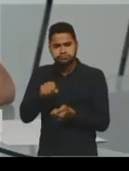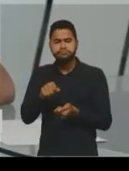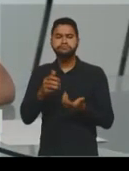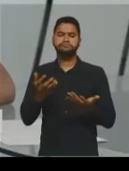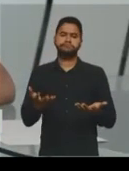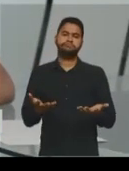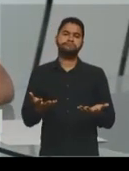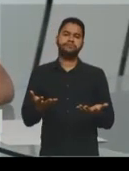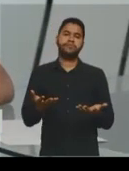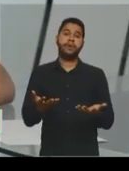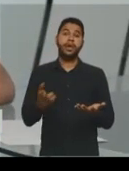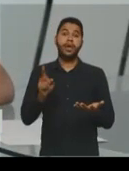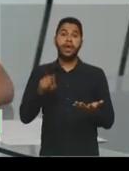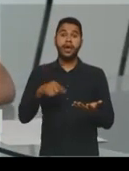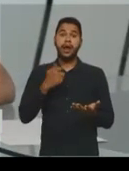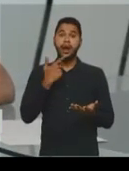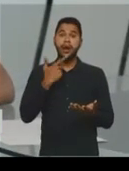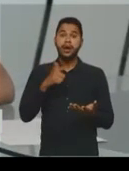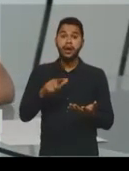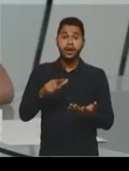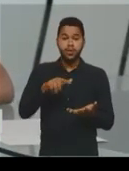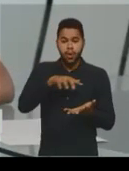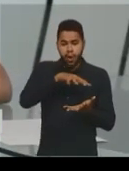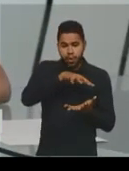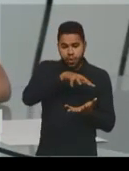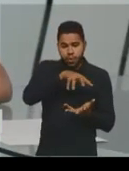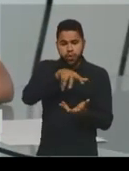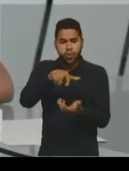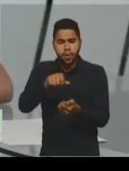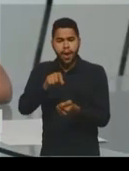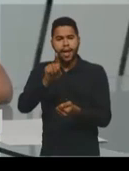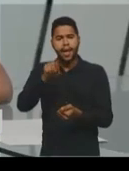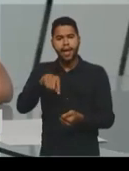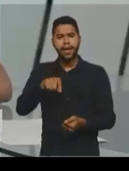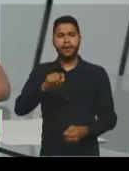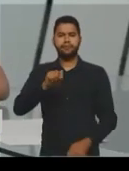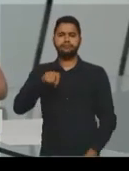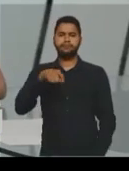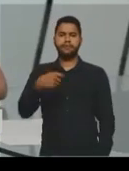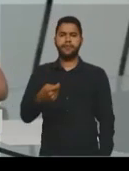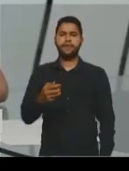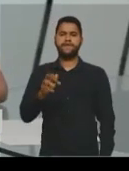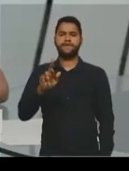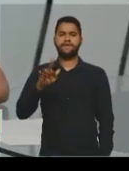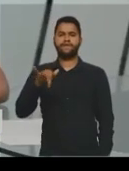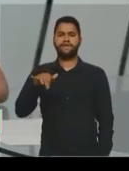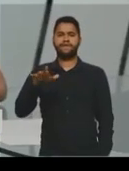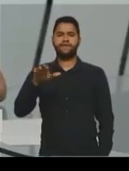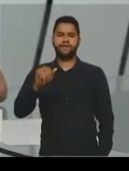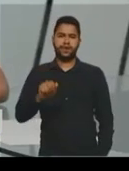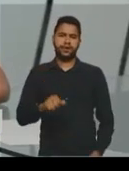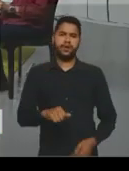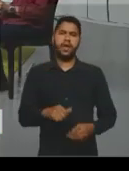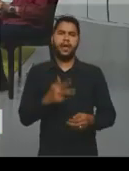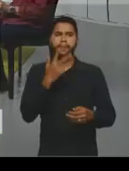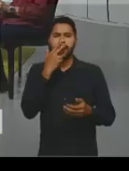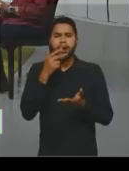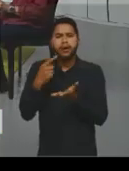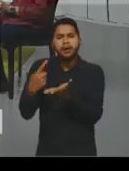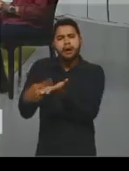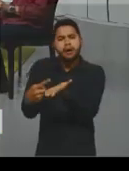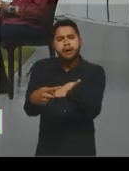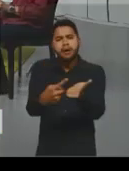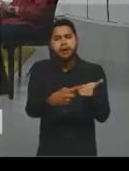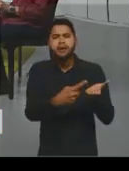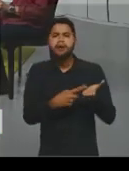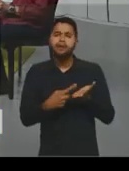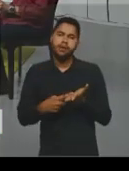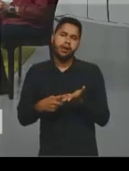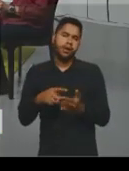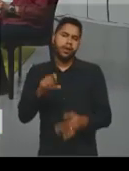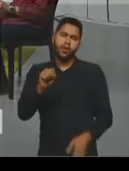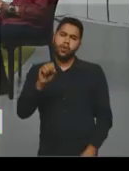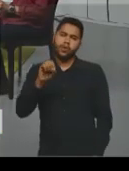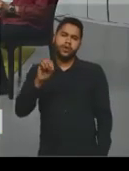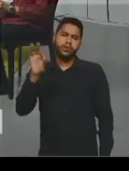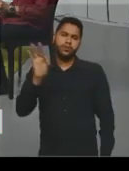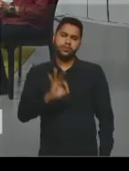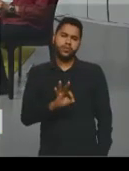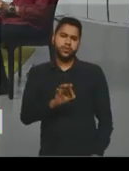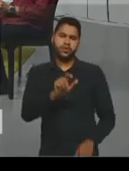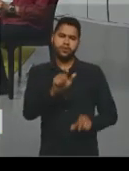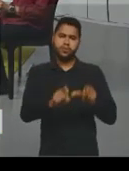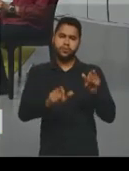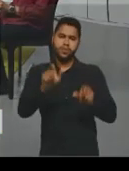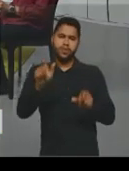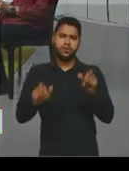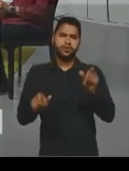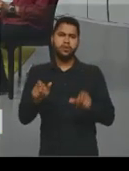Então, essa língua universal a gente chama de língua franca. É a língua de consenso, né, Neme? É a língua de consenso. E 80% dos falantes do inglês